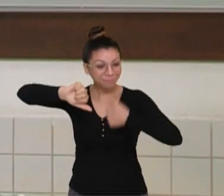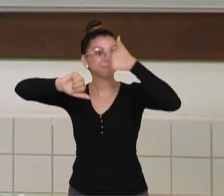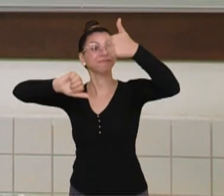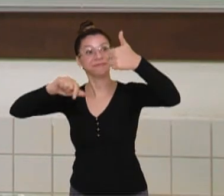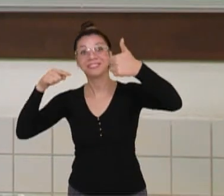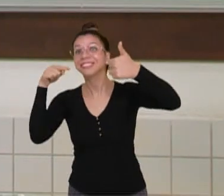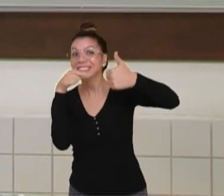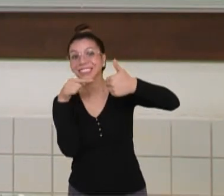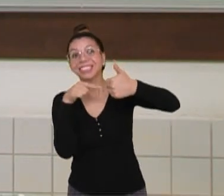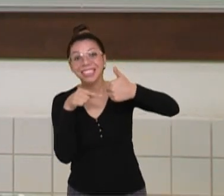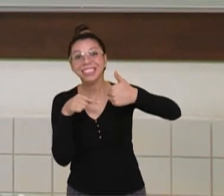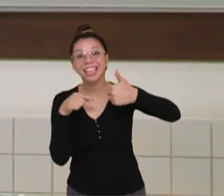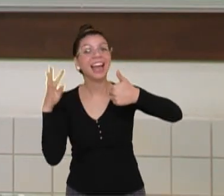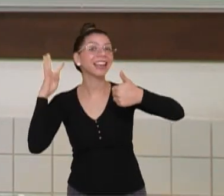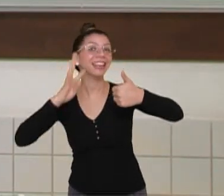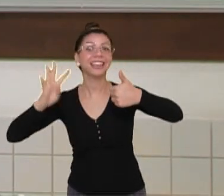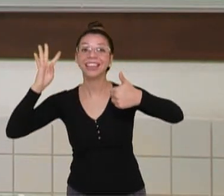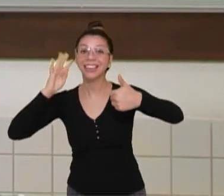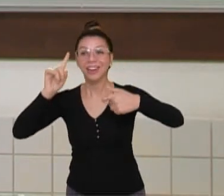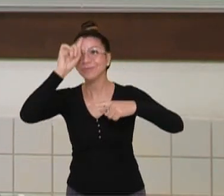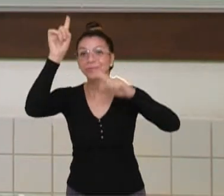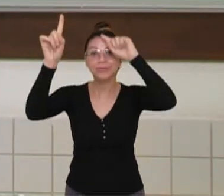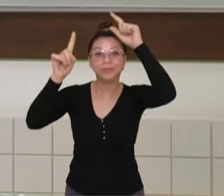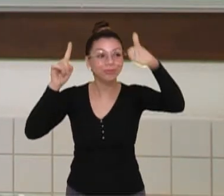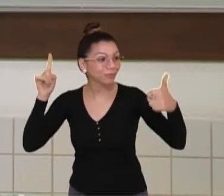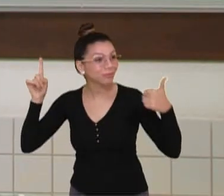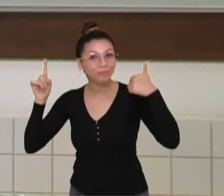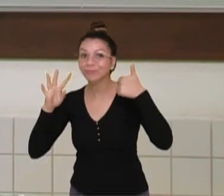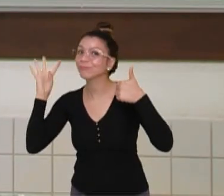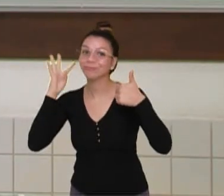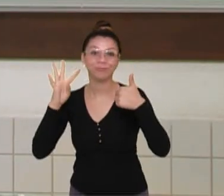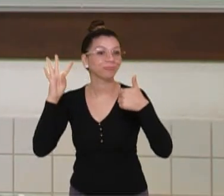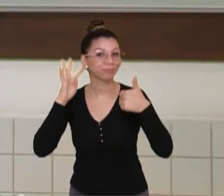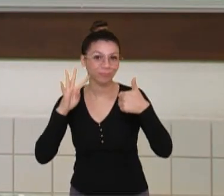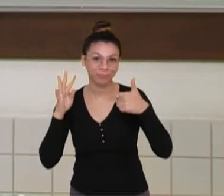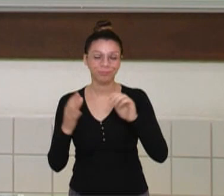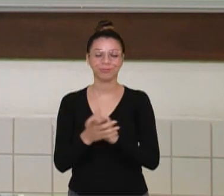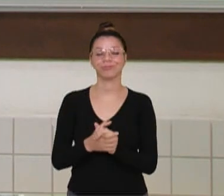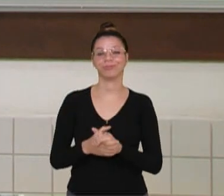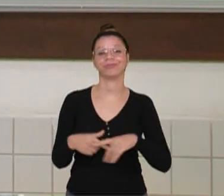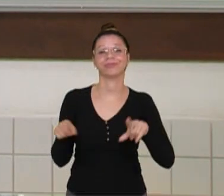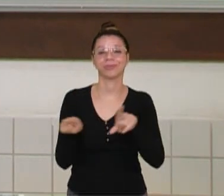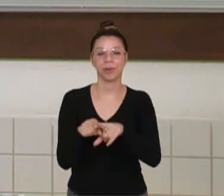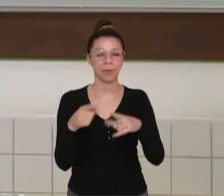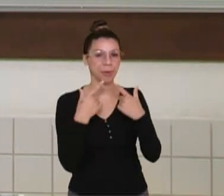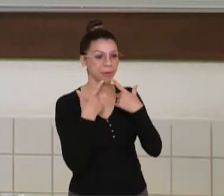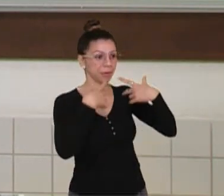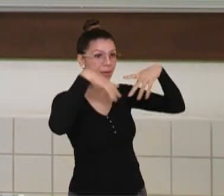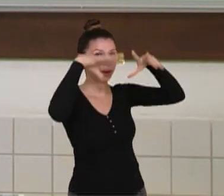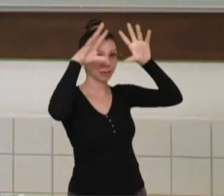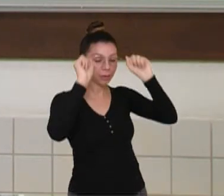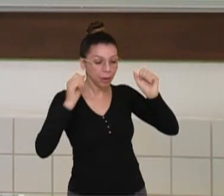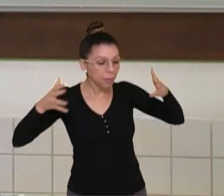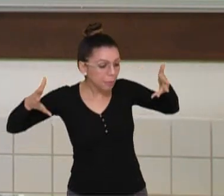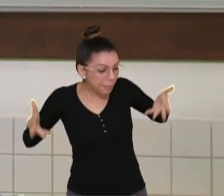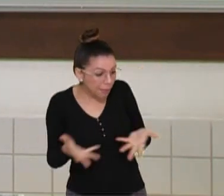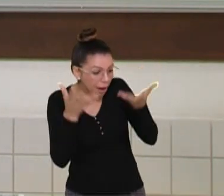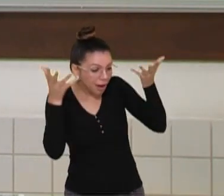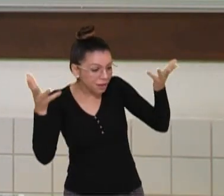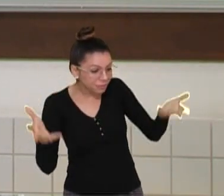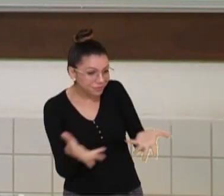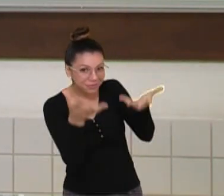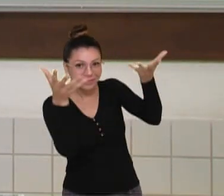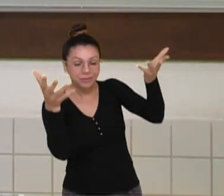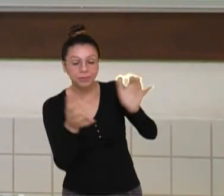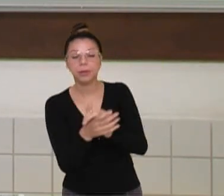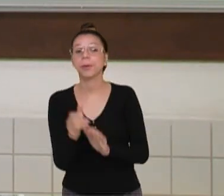ter criatividade é uma coisa muito massa, tá? E a exploração da linguagem deve ser estimulada. Então, assim,